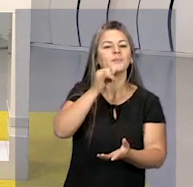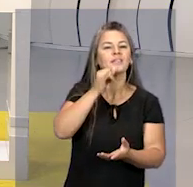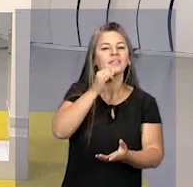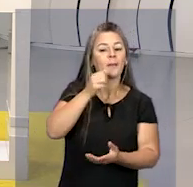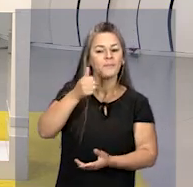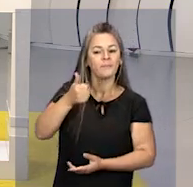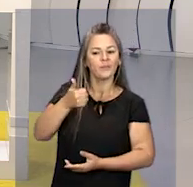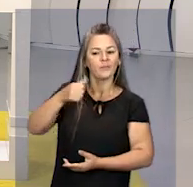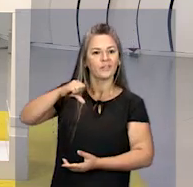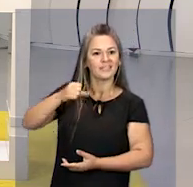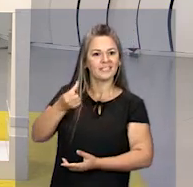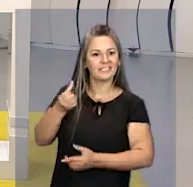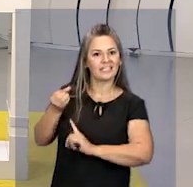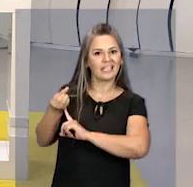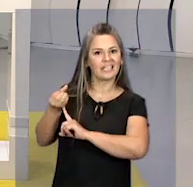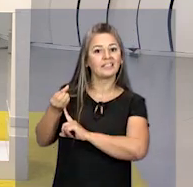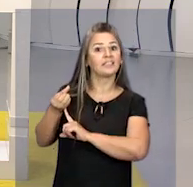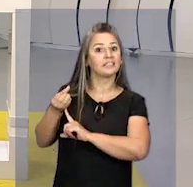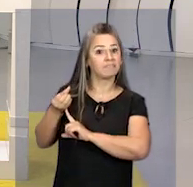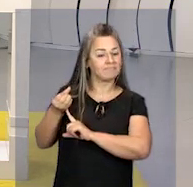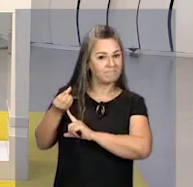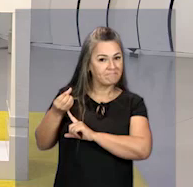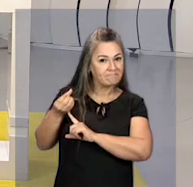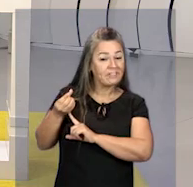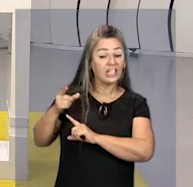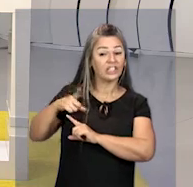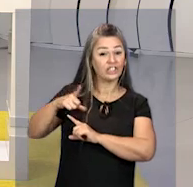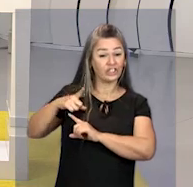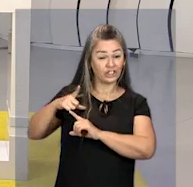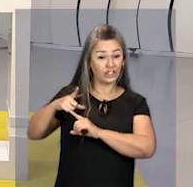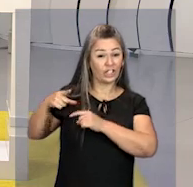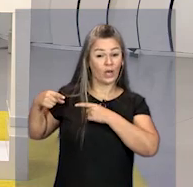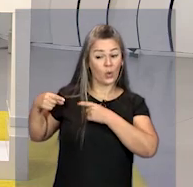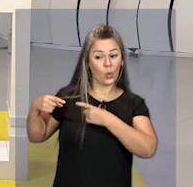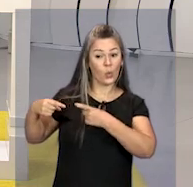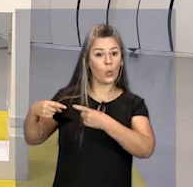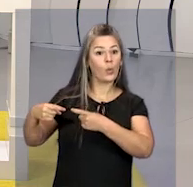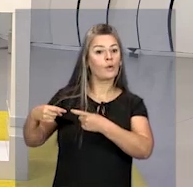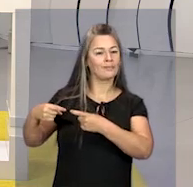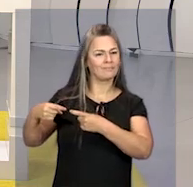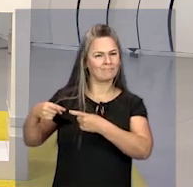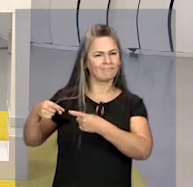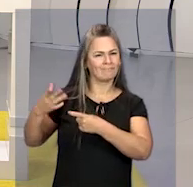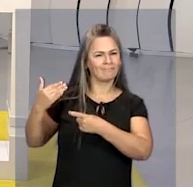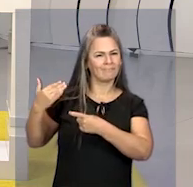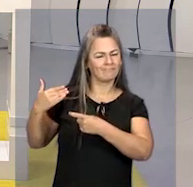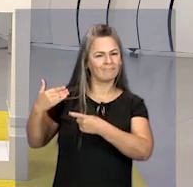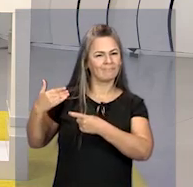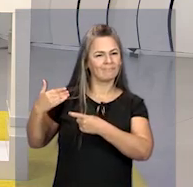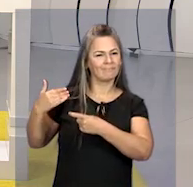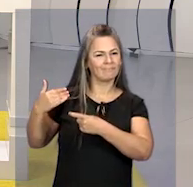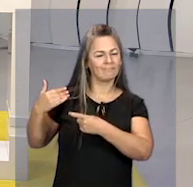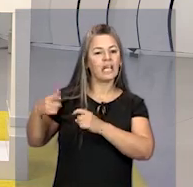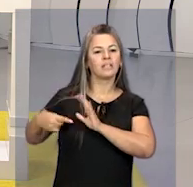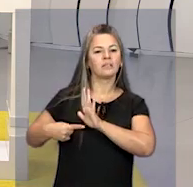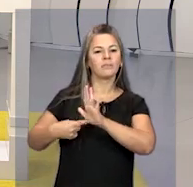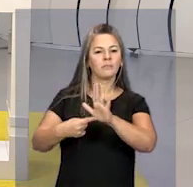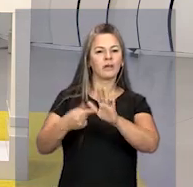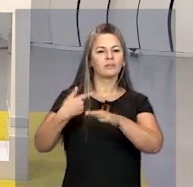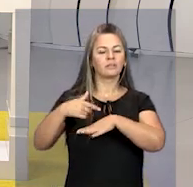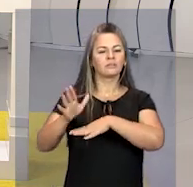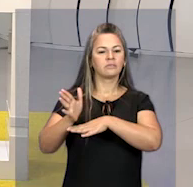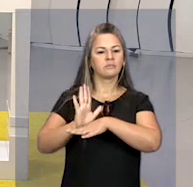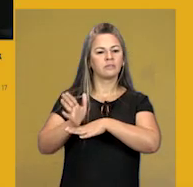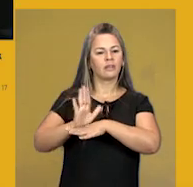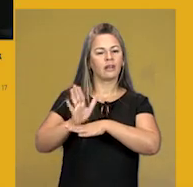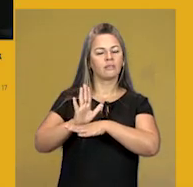movimento pós-guerra, existe uma guerra idealizada aí, a Guerra Fria, e a imagem do audiovisual, o